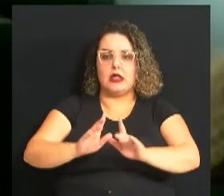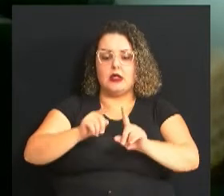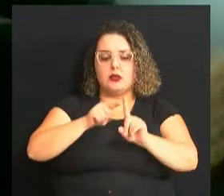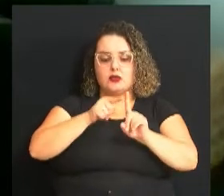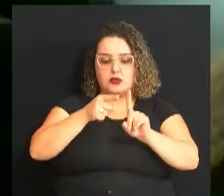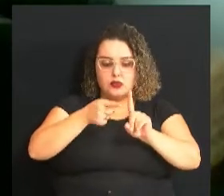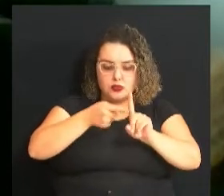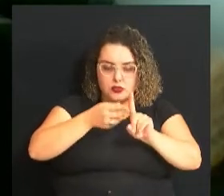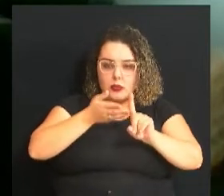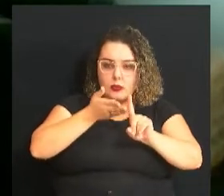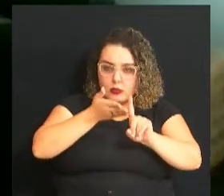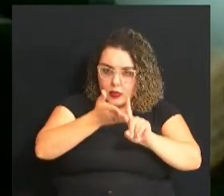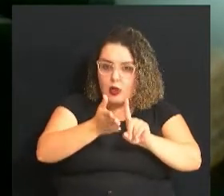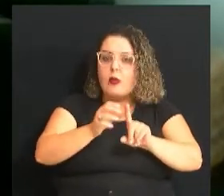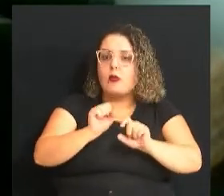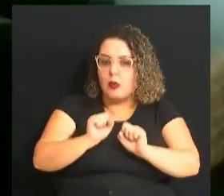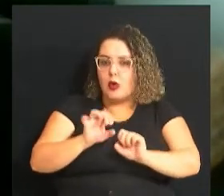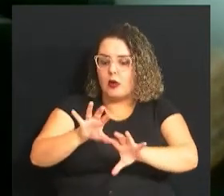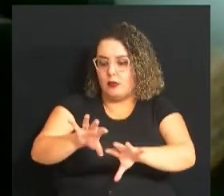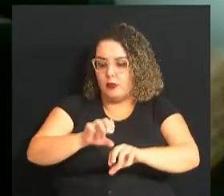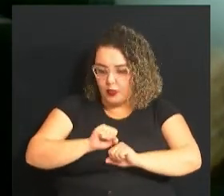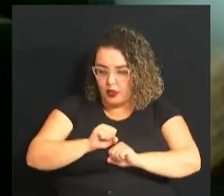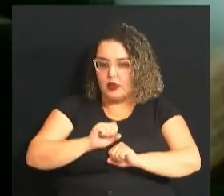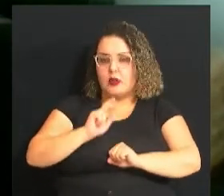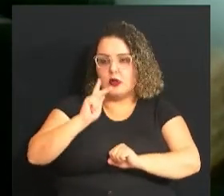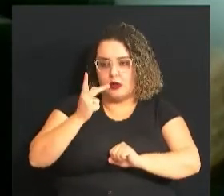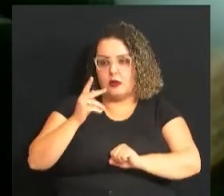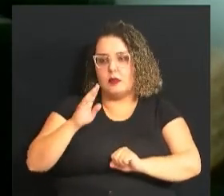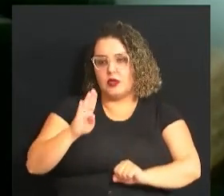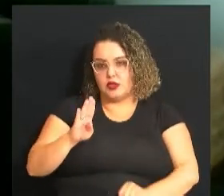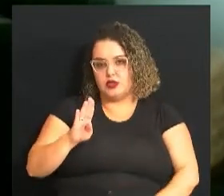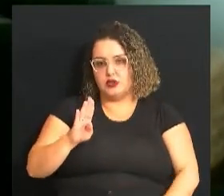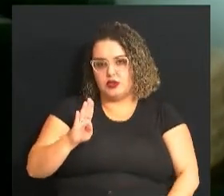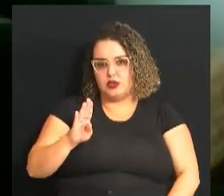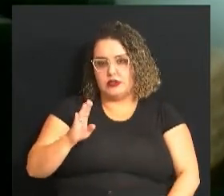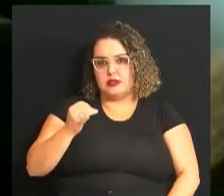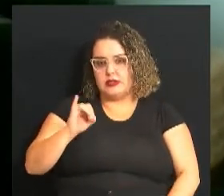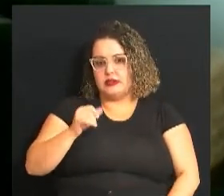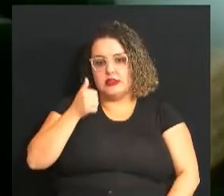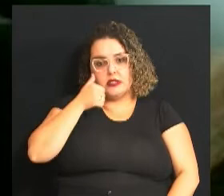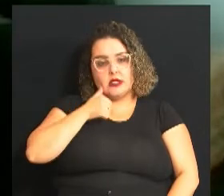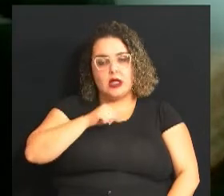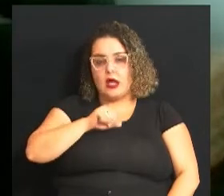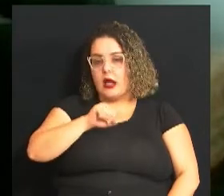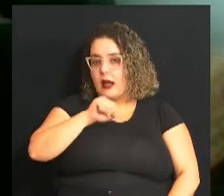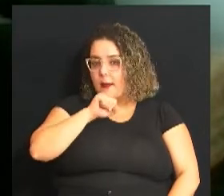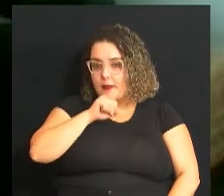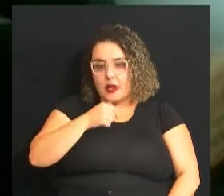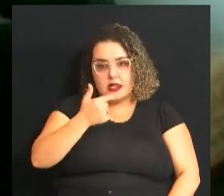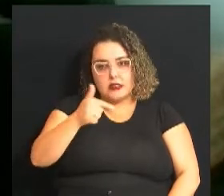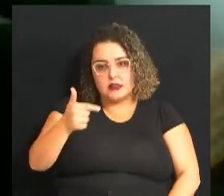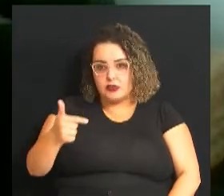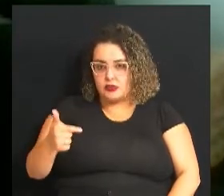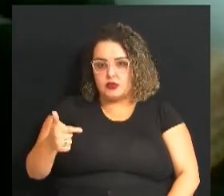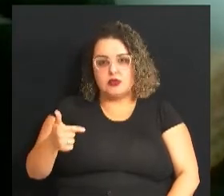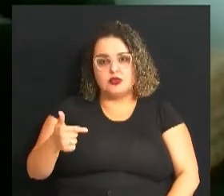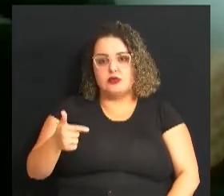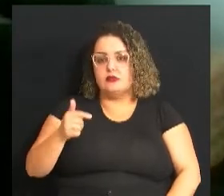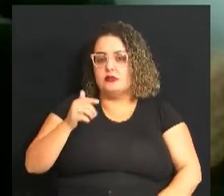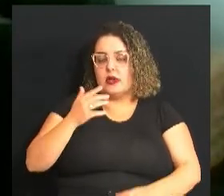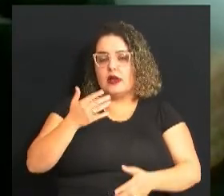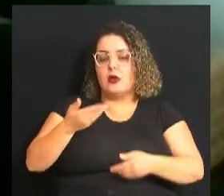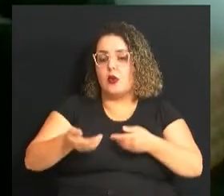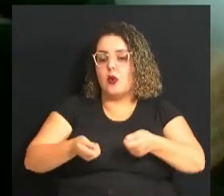parto, pode adquirir hepatite B se a mãe não estiver controlada, se a mãe tiver a hepatite B ativa, que a gente chama, né?